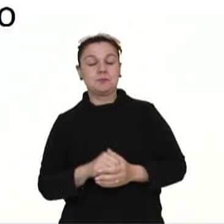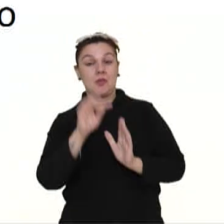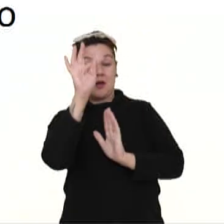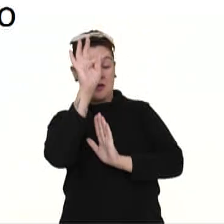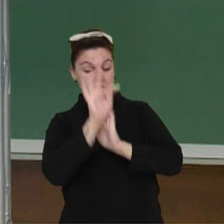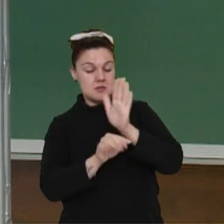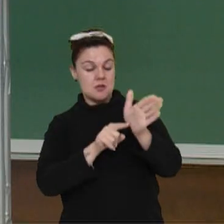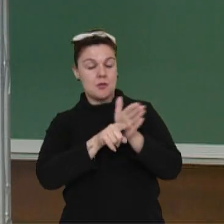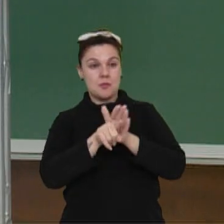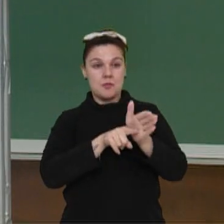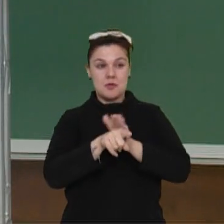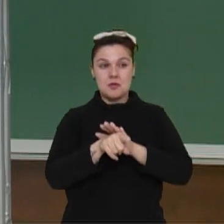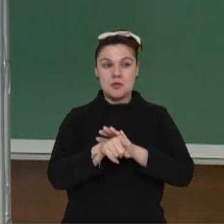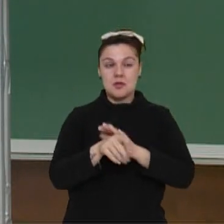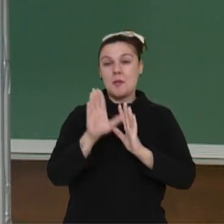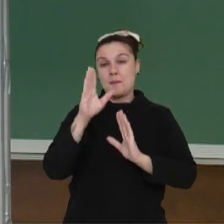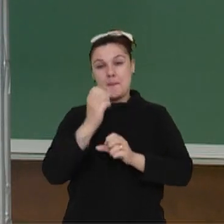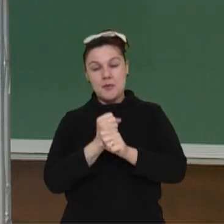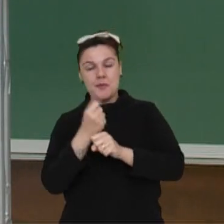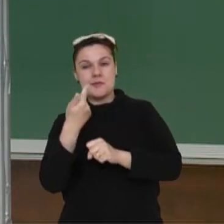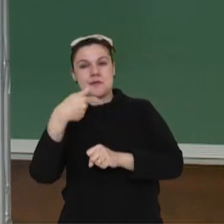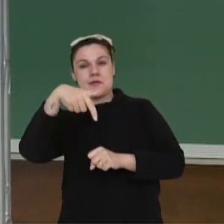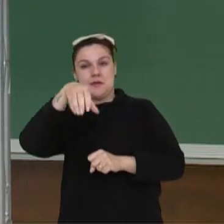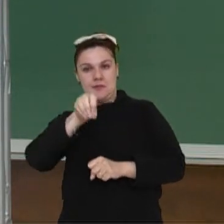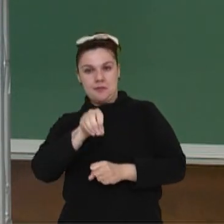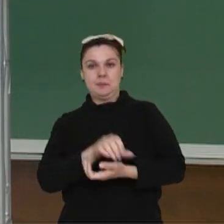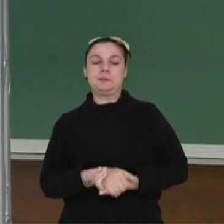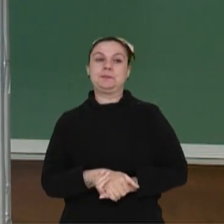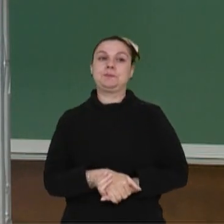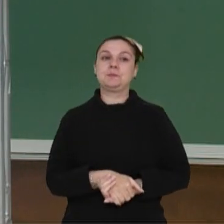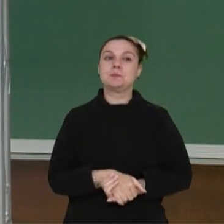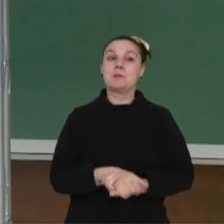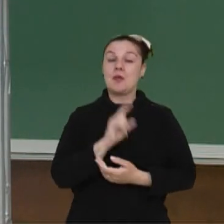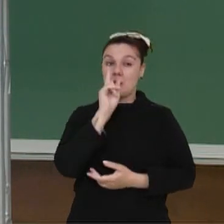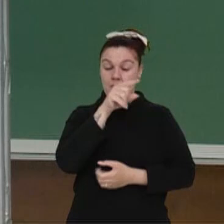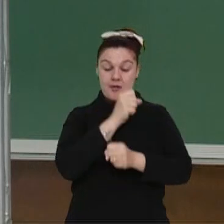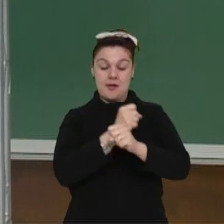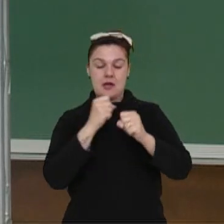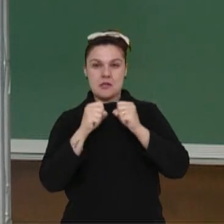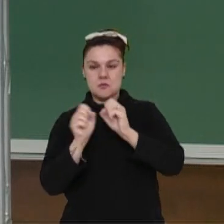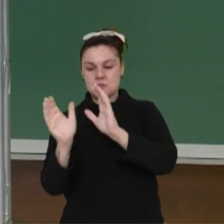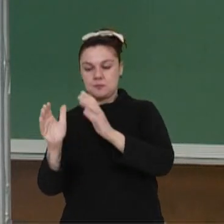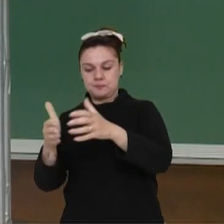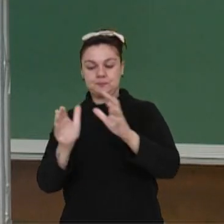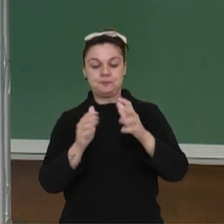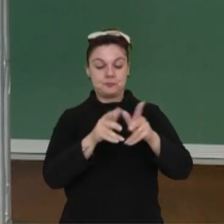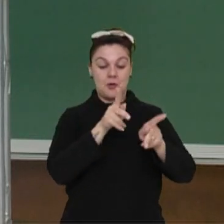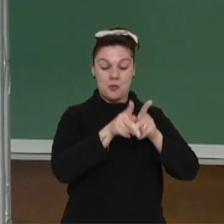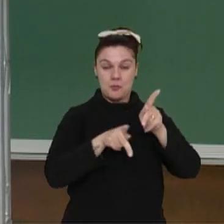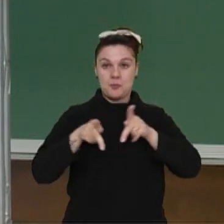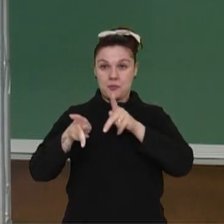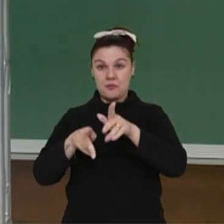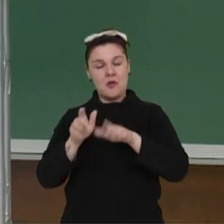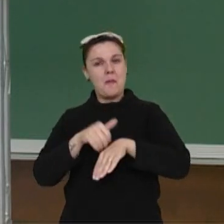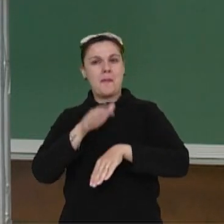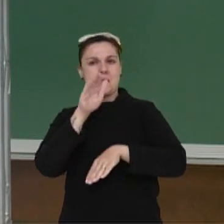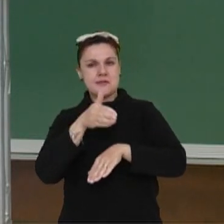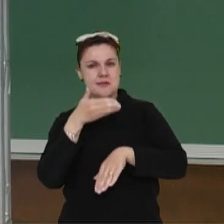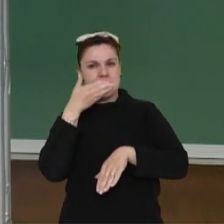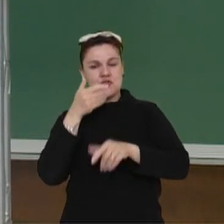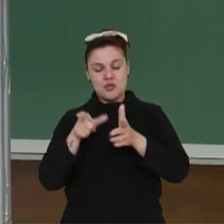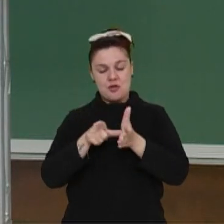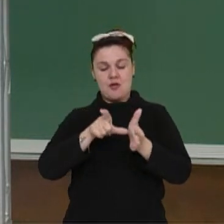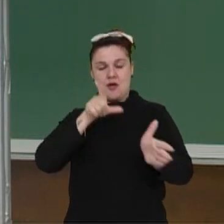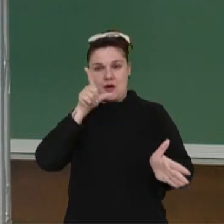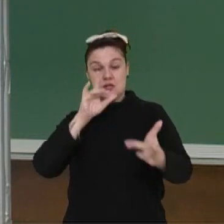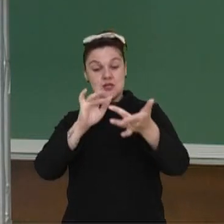esse estudo é da década de 70 mais ou menos. Essas sociedades tribais, em geral, sociedades indígenas anterior